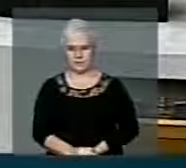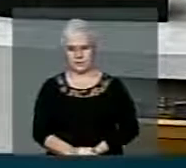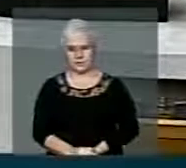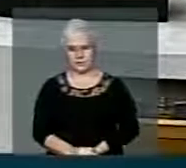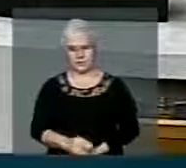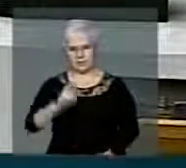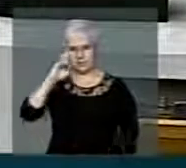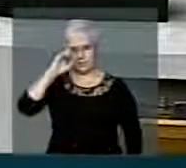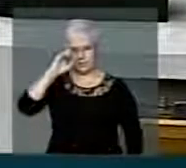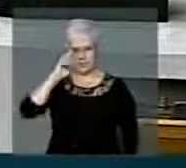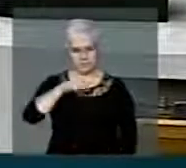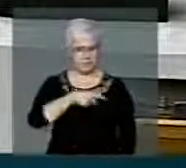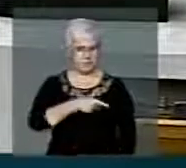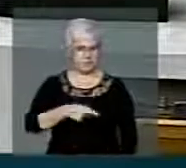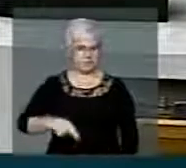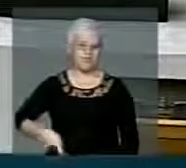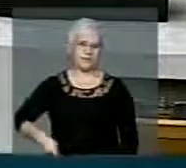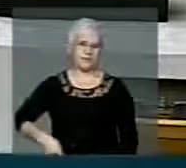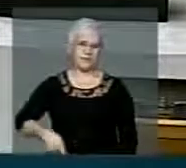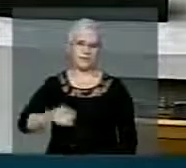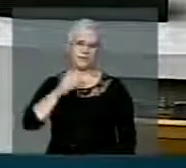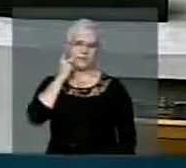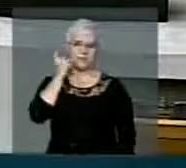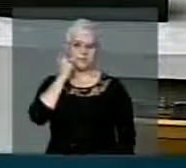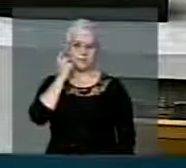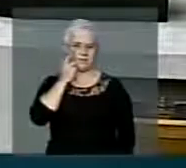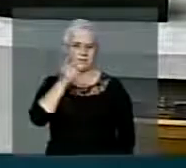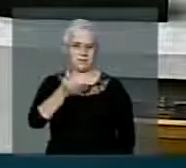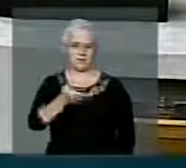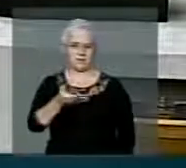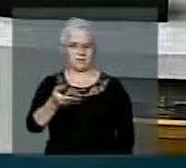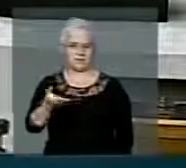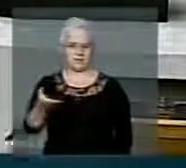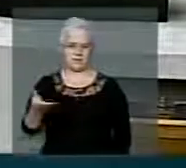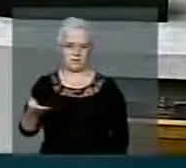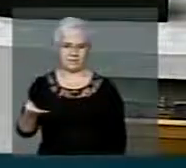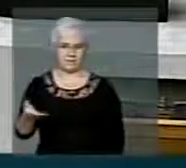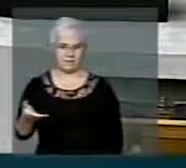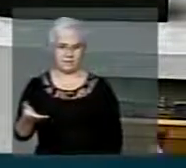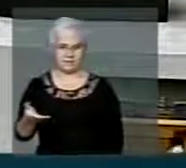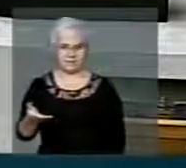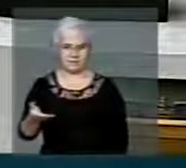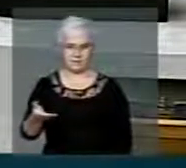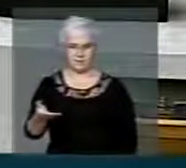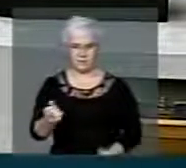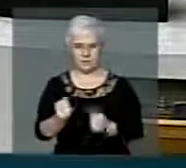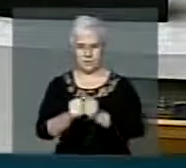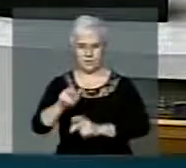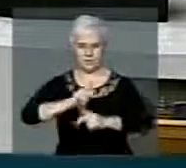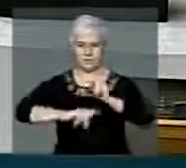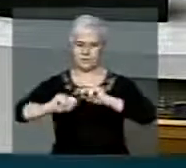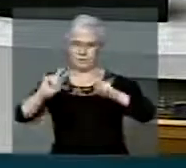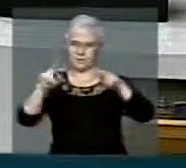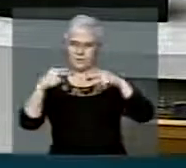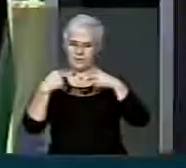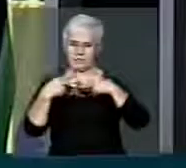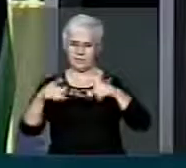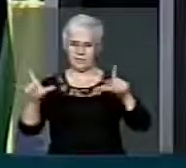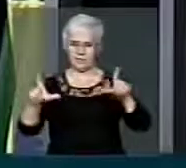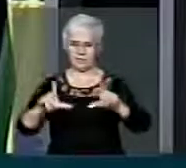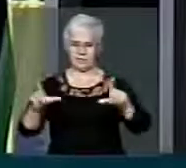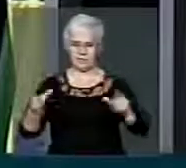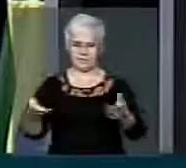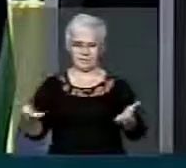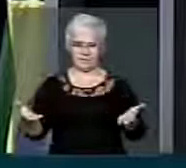Senhor presidente, senhoras e senhores deputados, colegas, brasileiros e brasileiras que nos